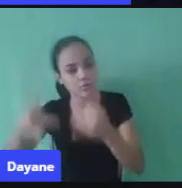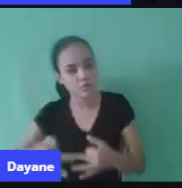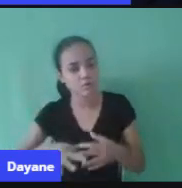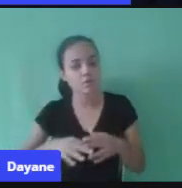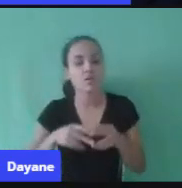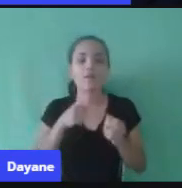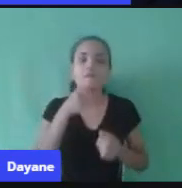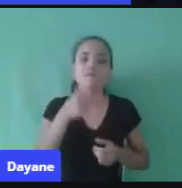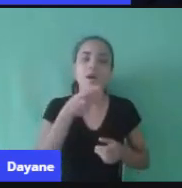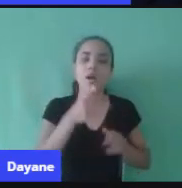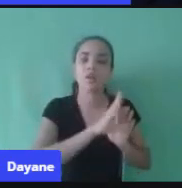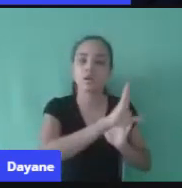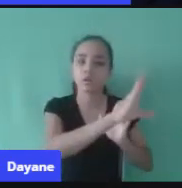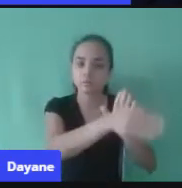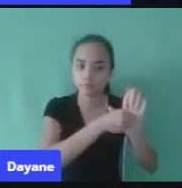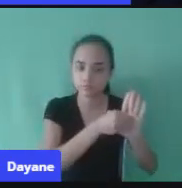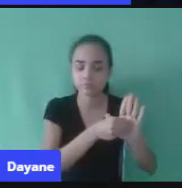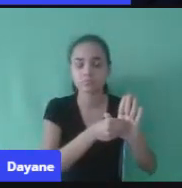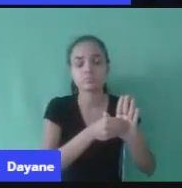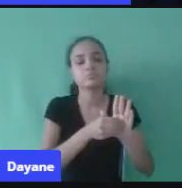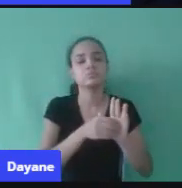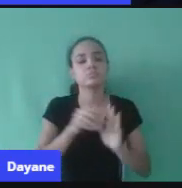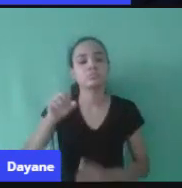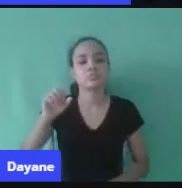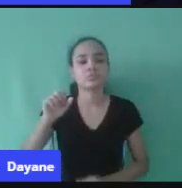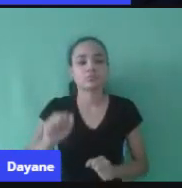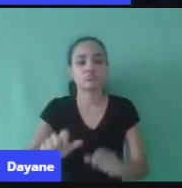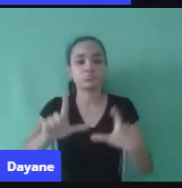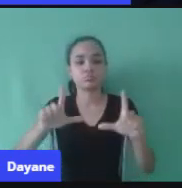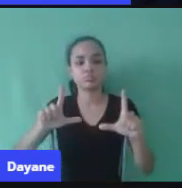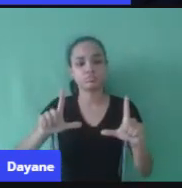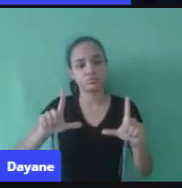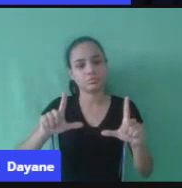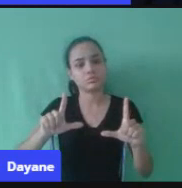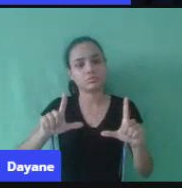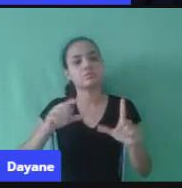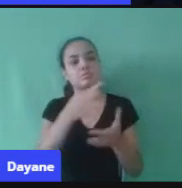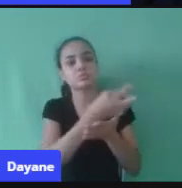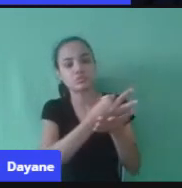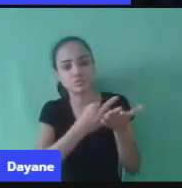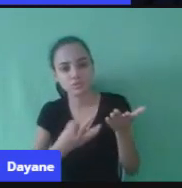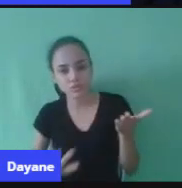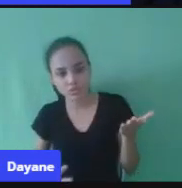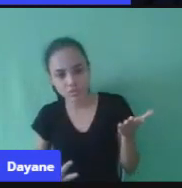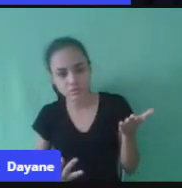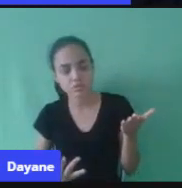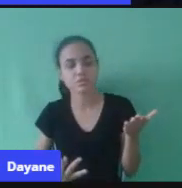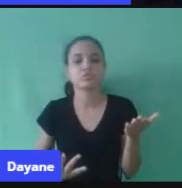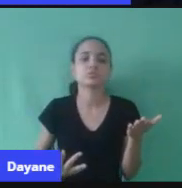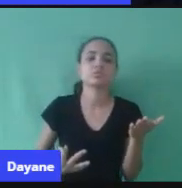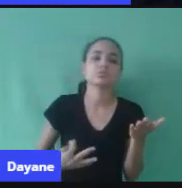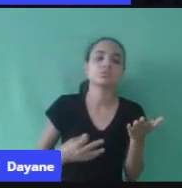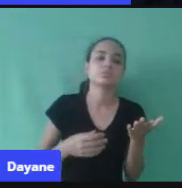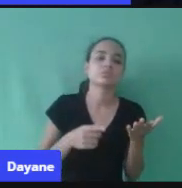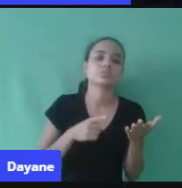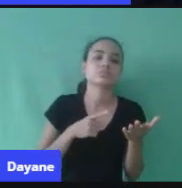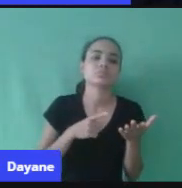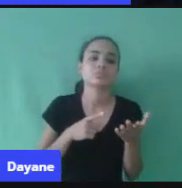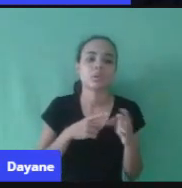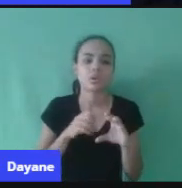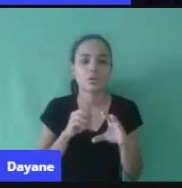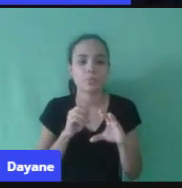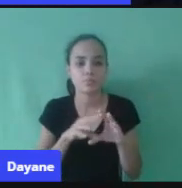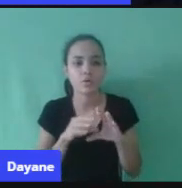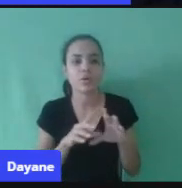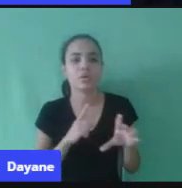quanto o texto, eles estarão, né, presentes no blog, como nós dissemos, mas o objetivo de elaborar slides